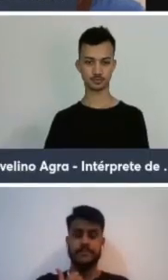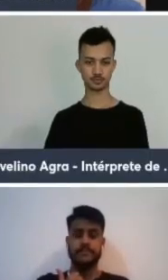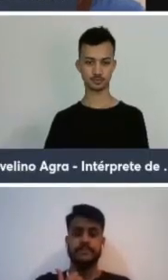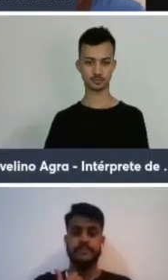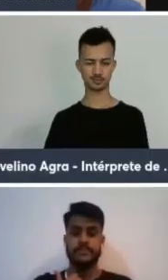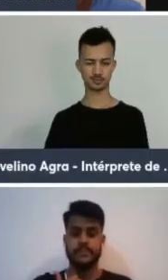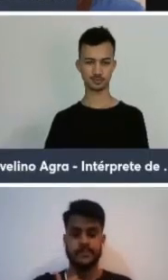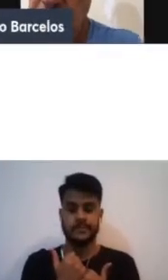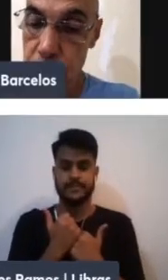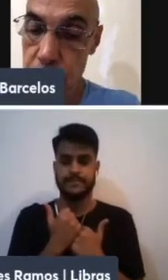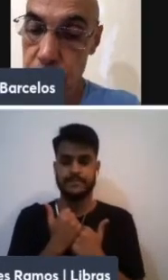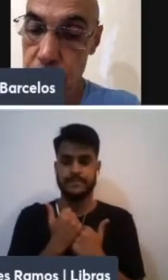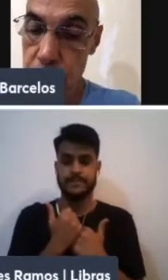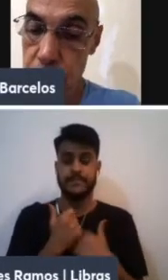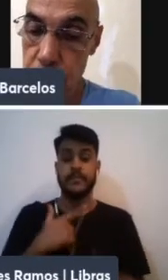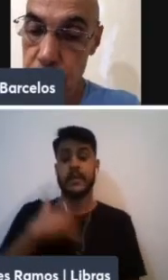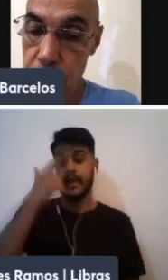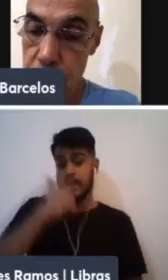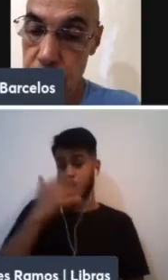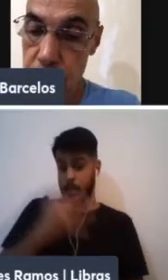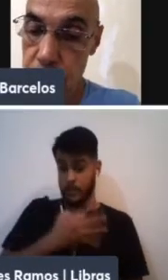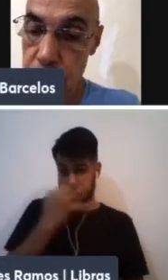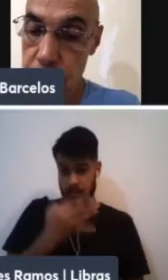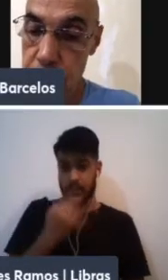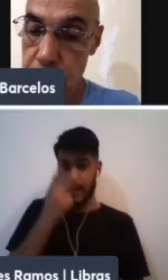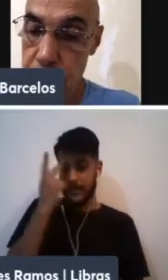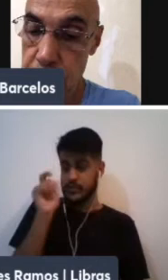o que reprime. E é o que